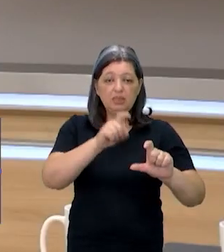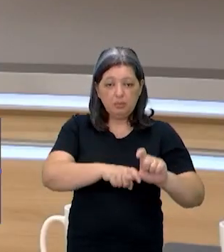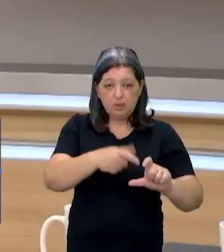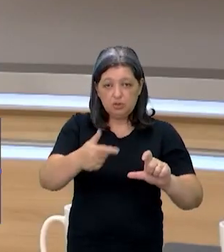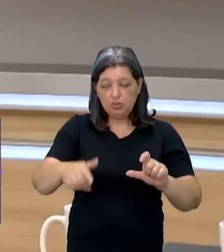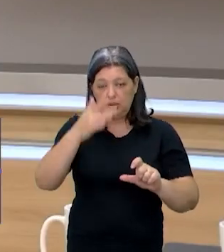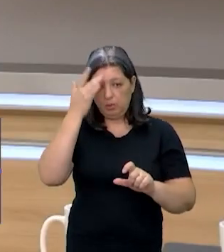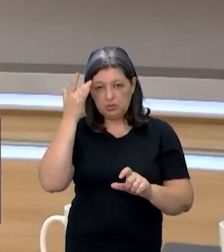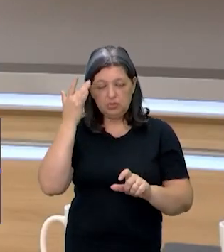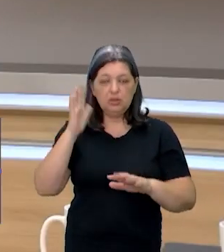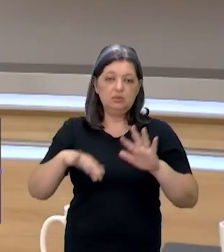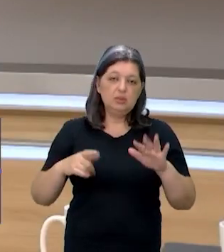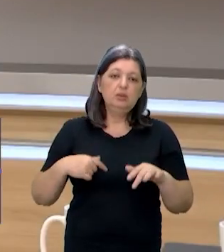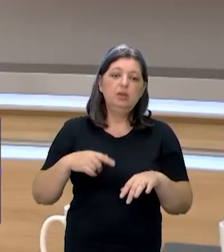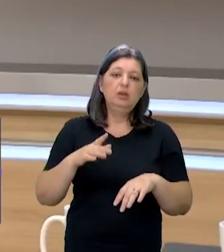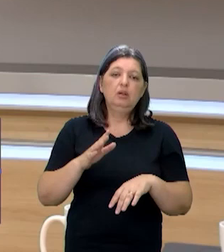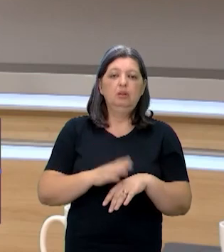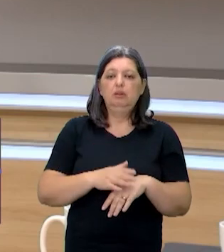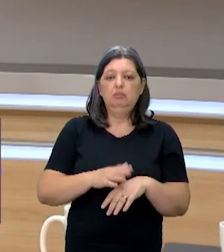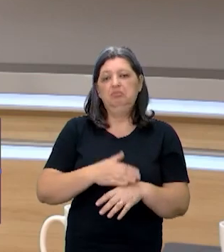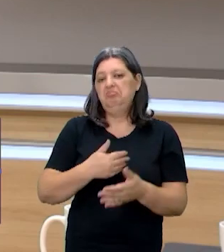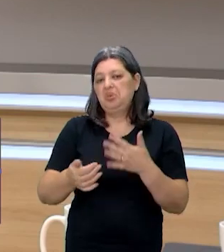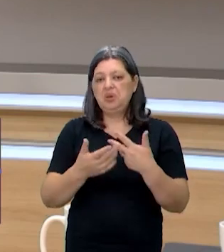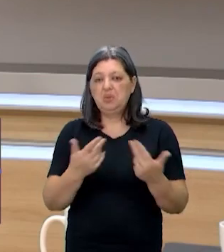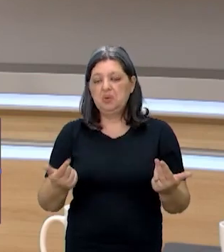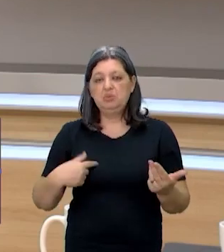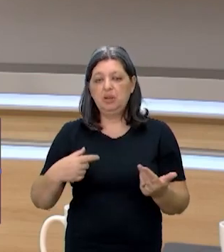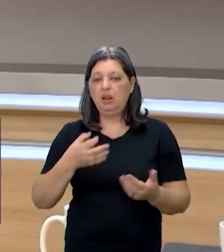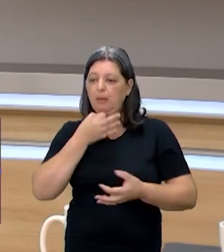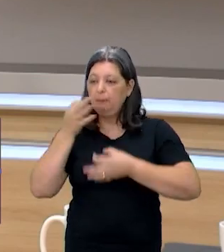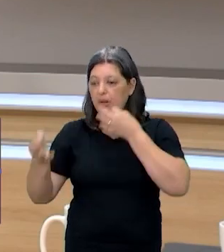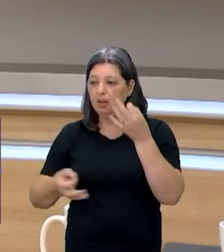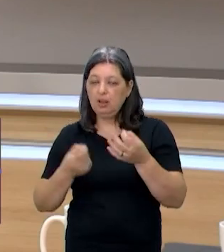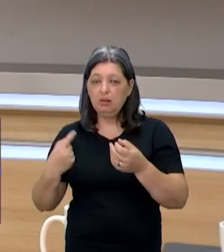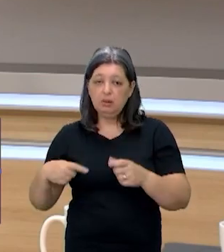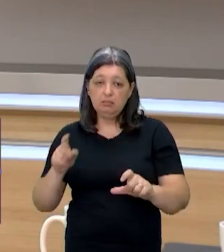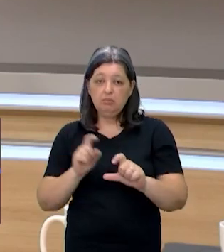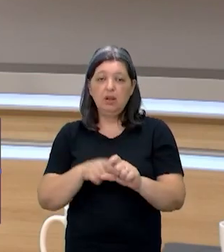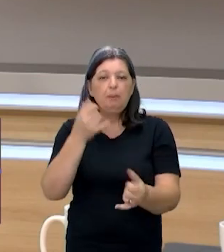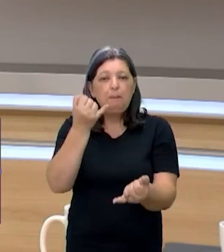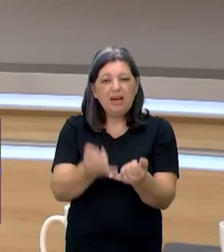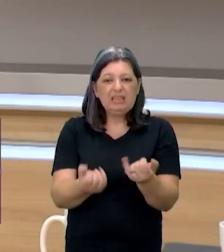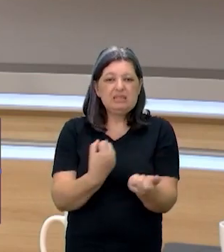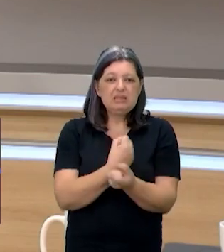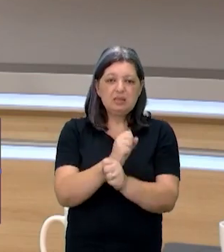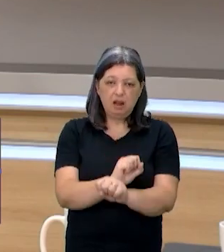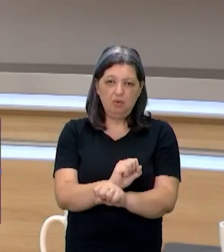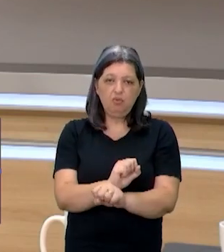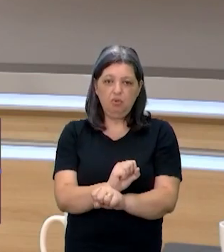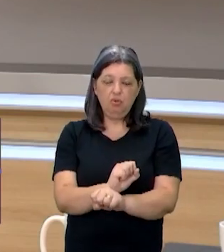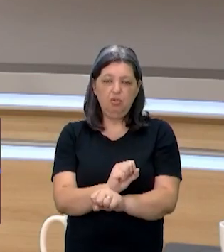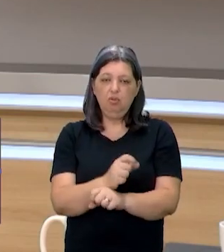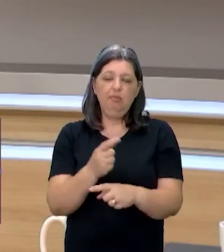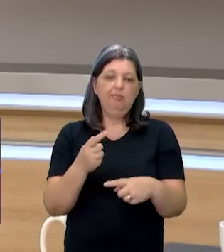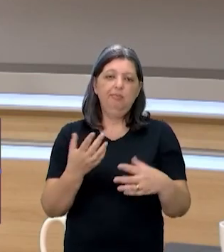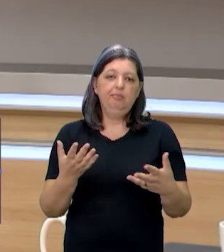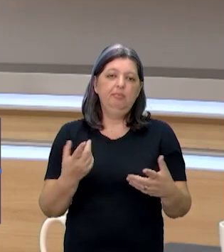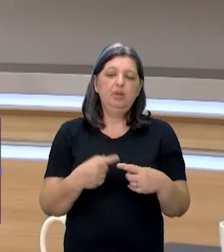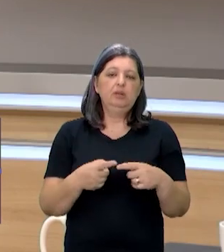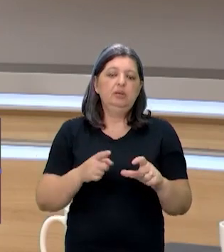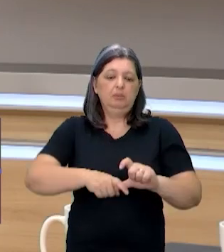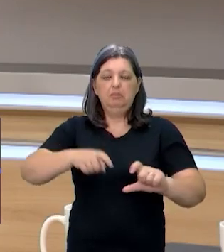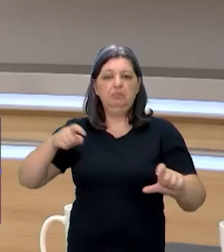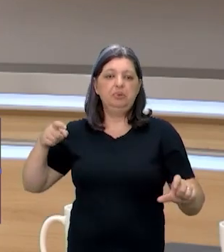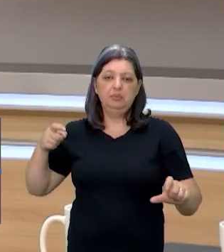outro, para tudo que a gente vai fazer, a gente se pauta na opinião do outro, nós somos escravos. Exato, a gente não age de maneira autônoma